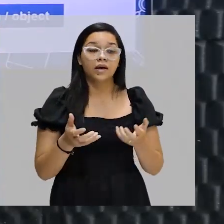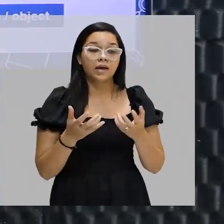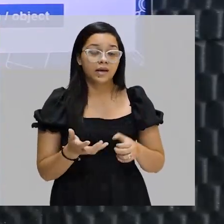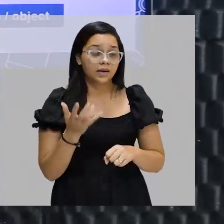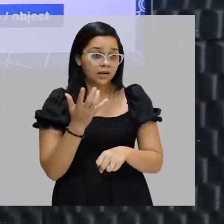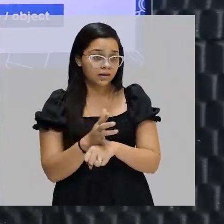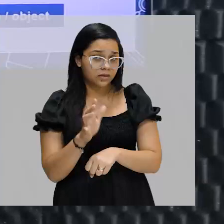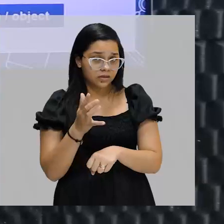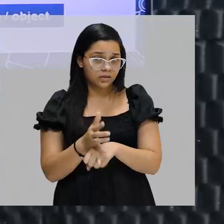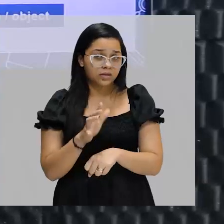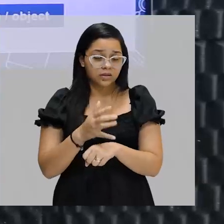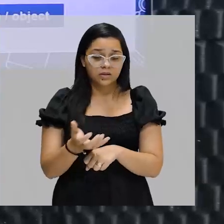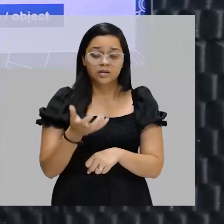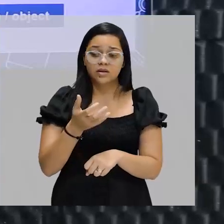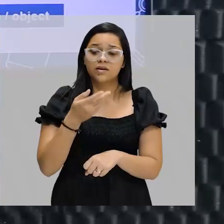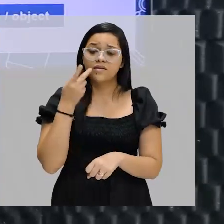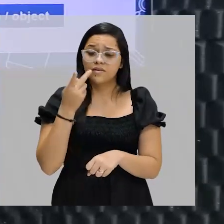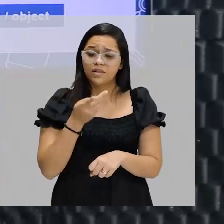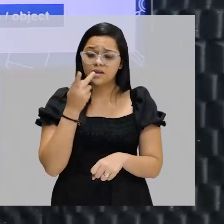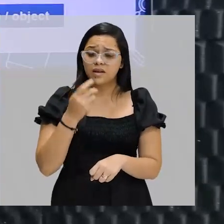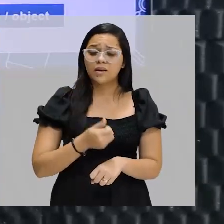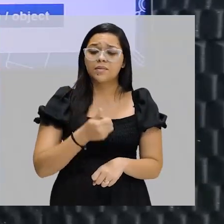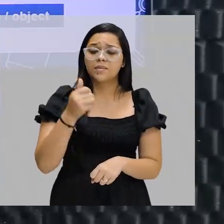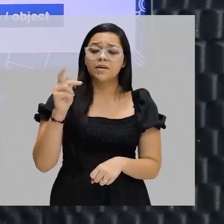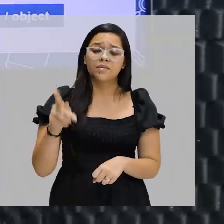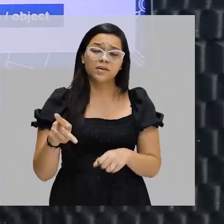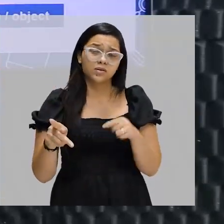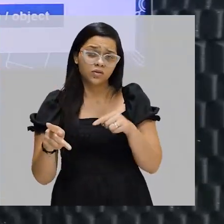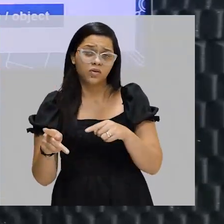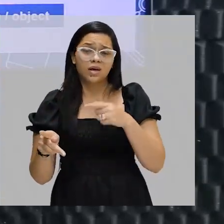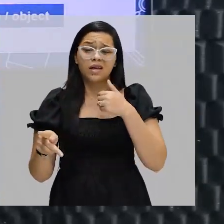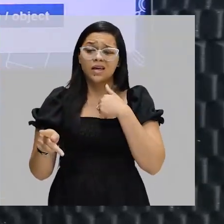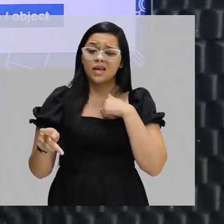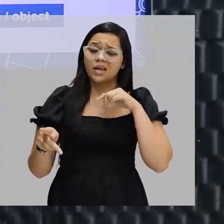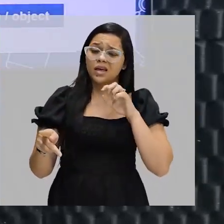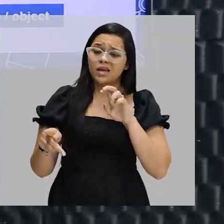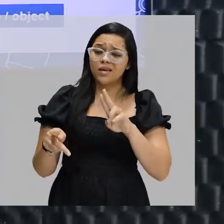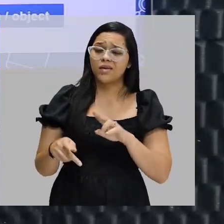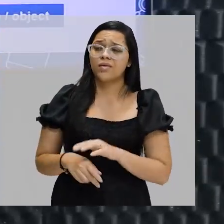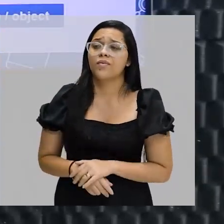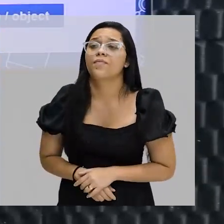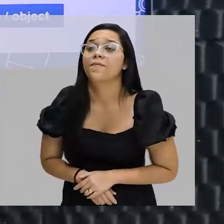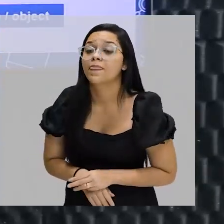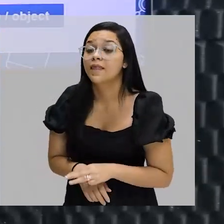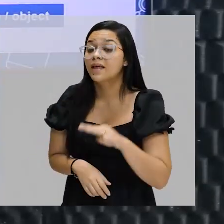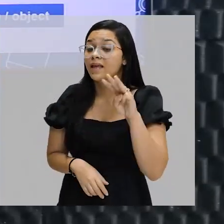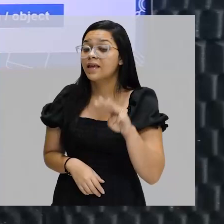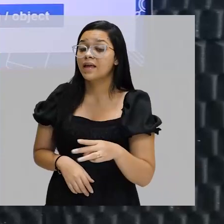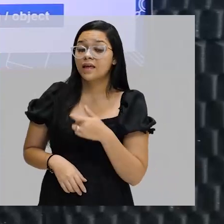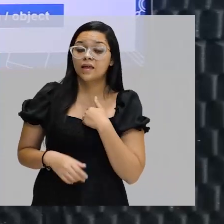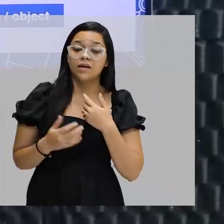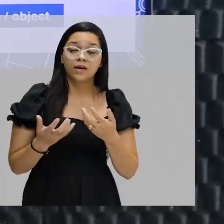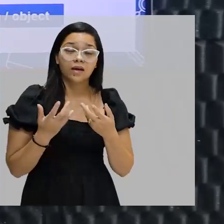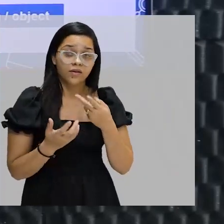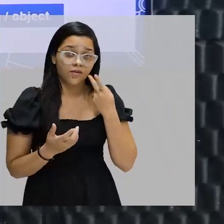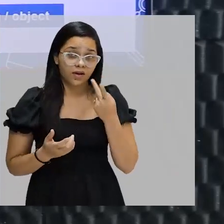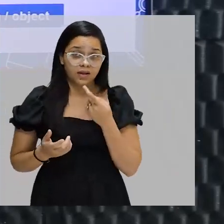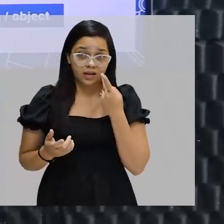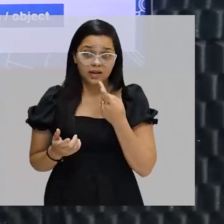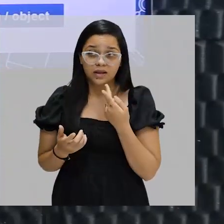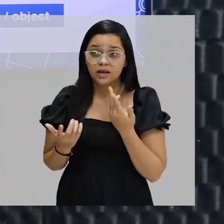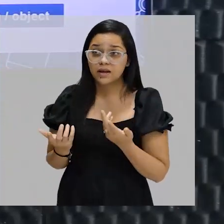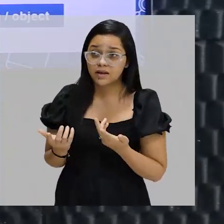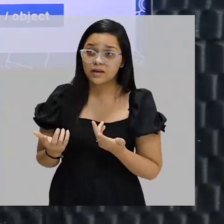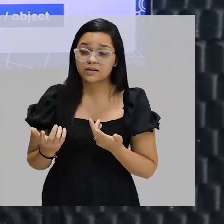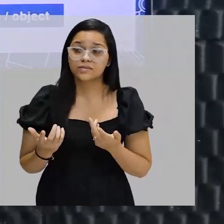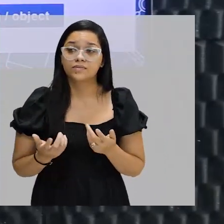praticar a ação, quem quer falar, é a primeira pessoa, eu. Tá? com quem eu quero falar, que é o objeto,